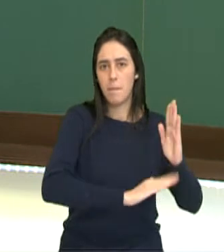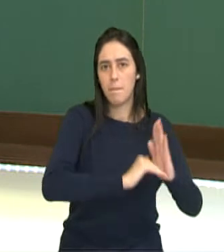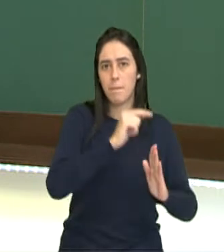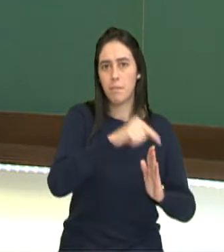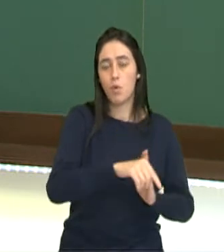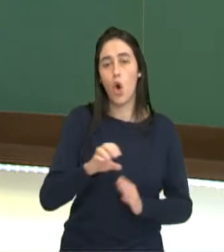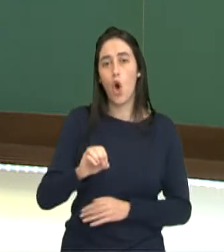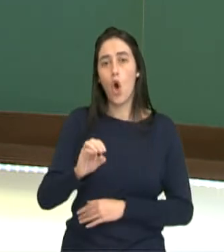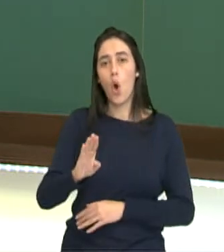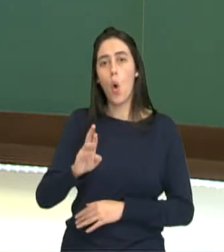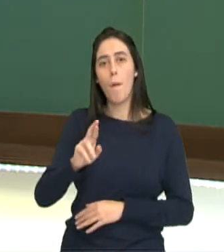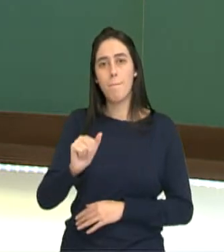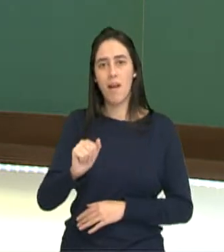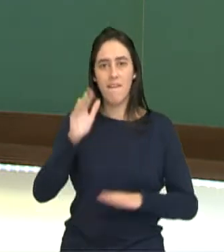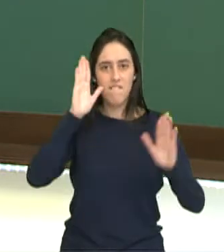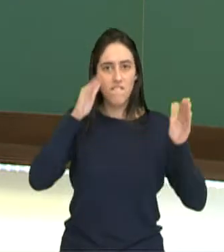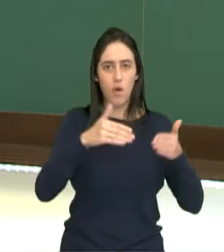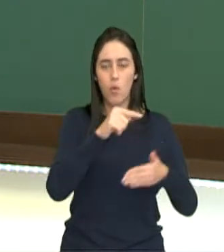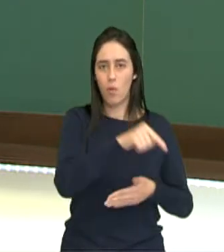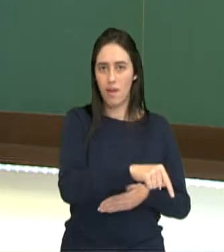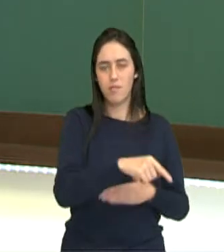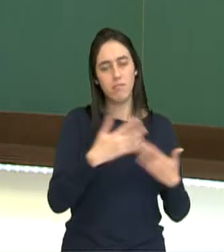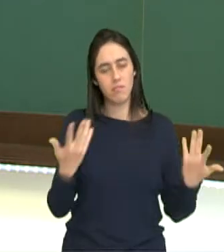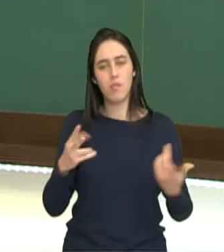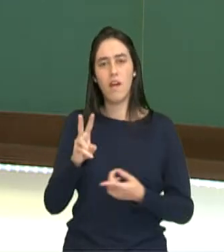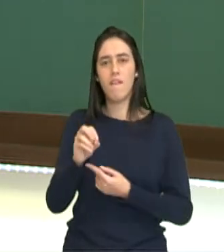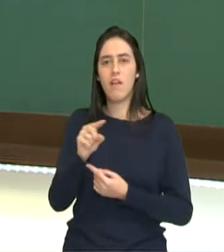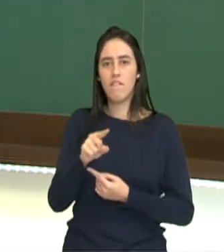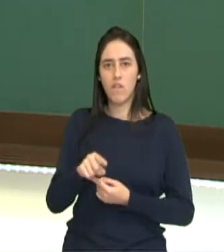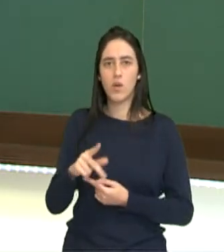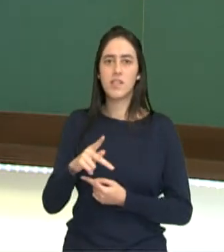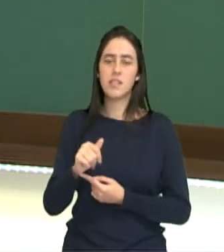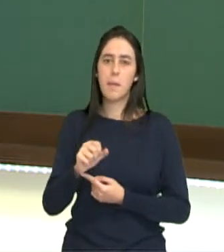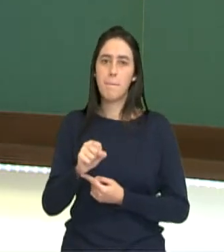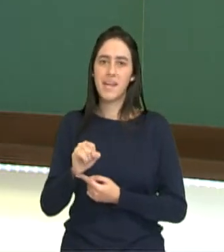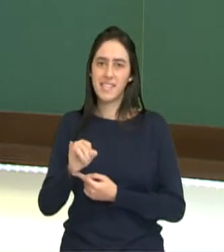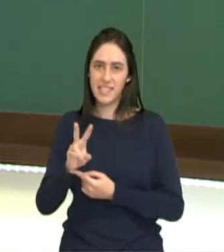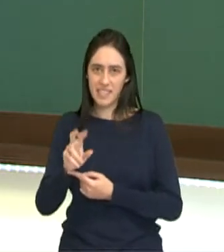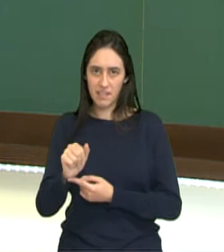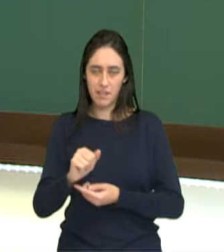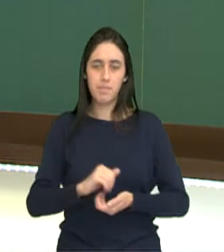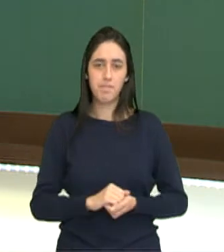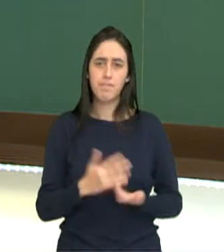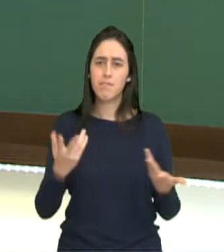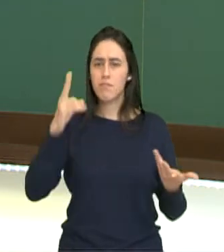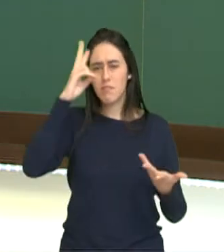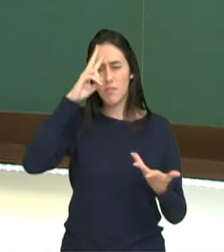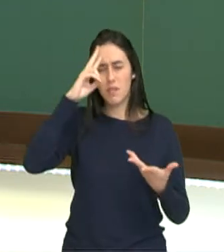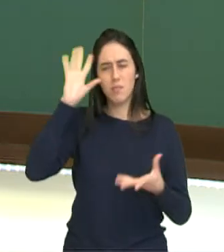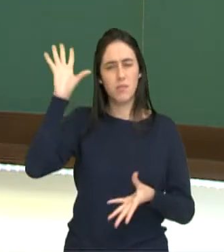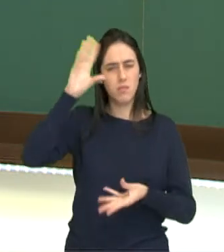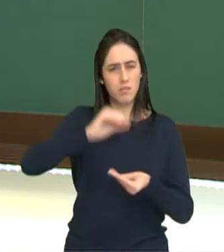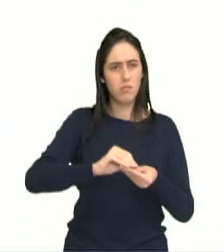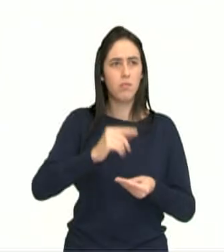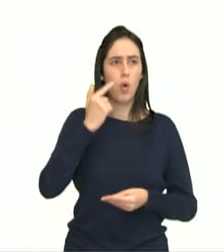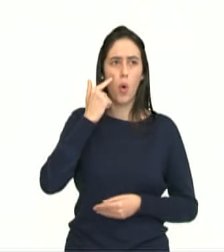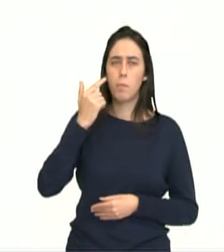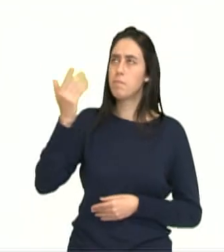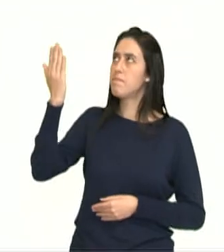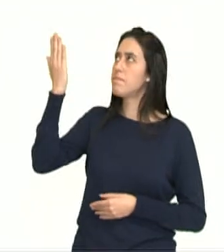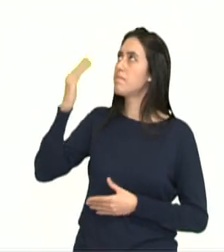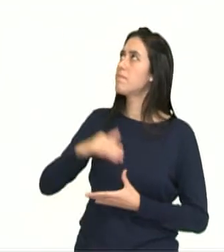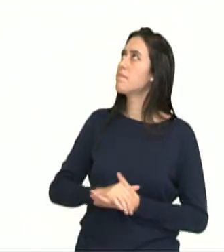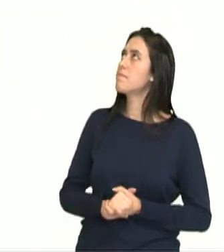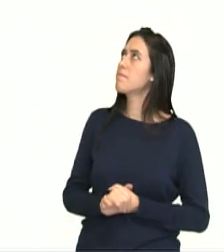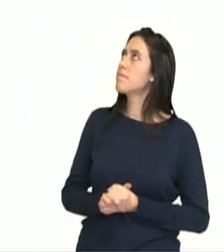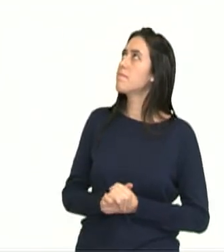Então a gente acaba utilizando muito a voz passiva para falar, né? Então vamos lembrar, pessoal, da voz passiva, né? Rimon painted Lua Diurna in